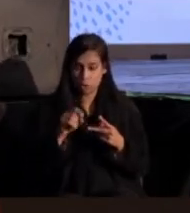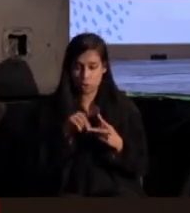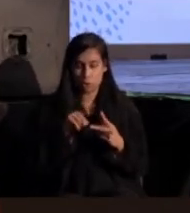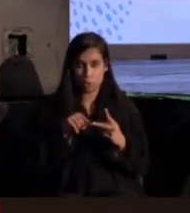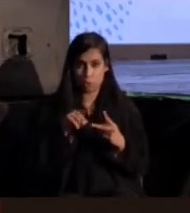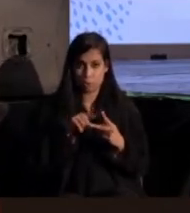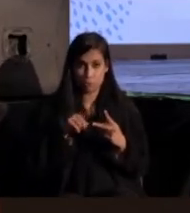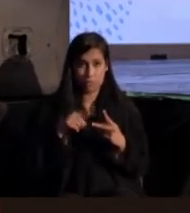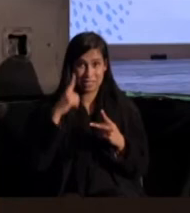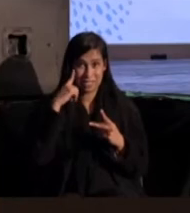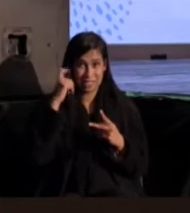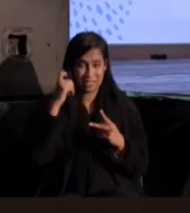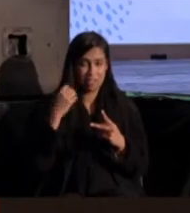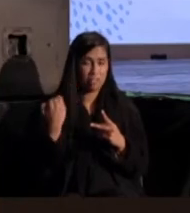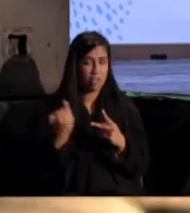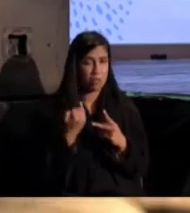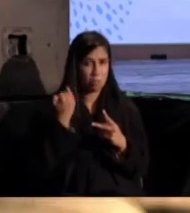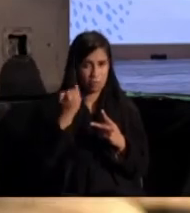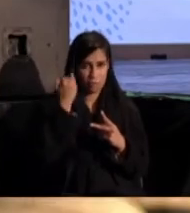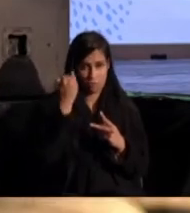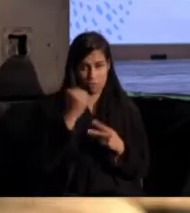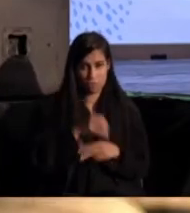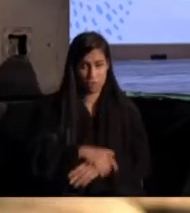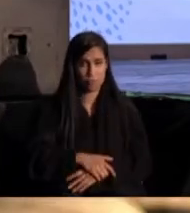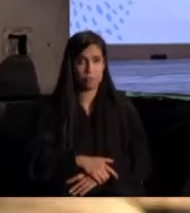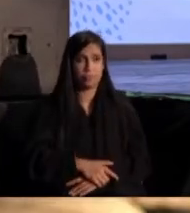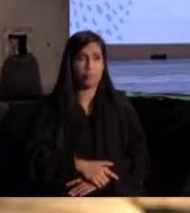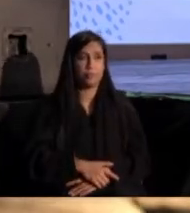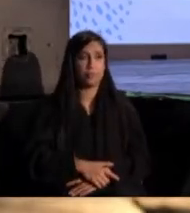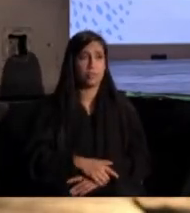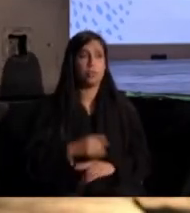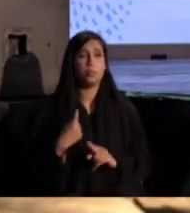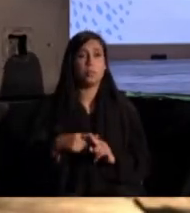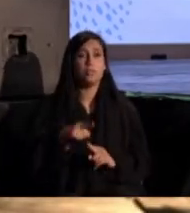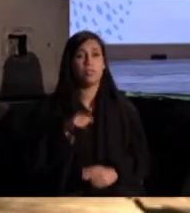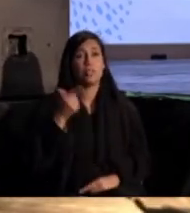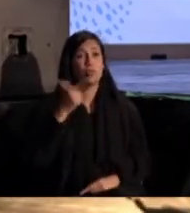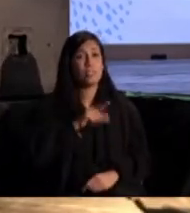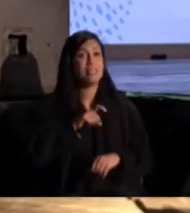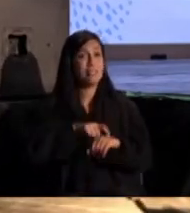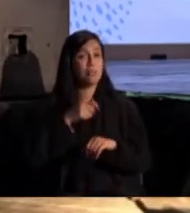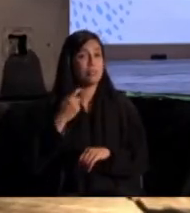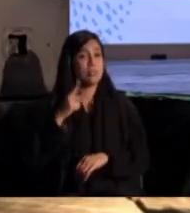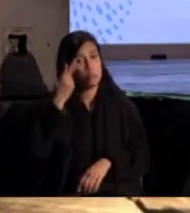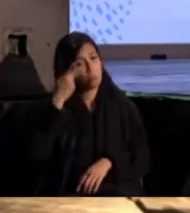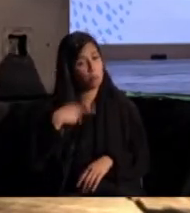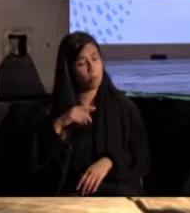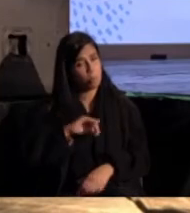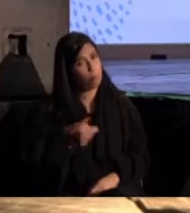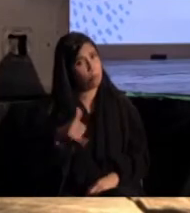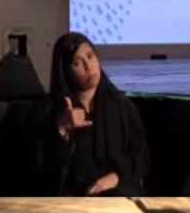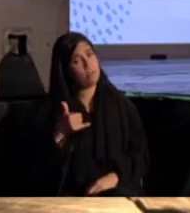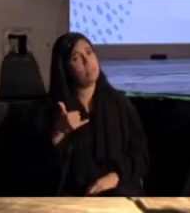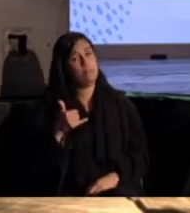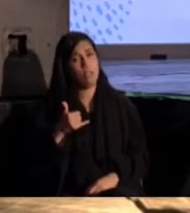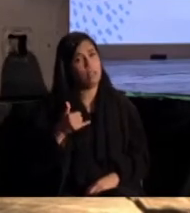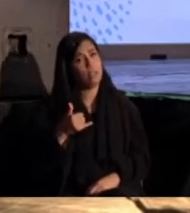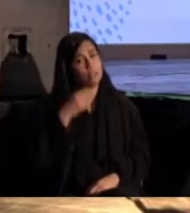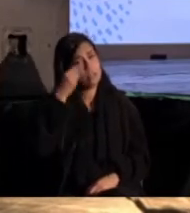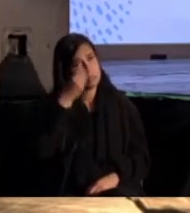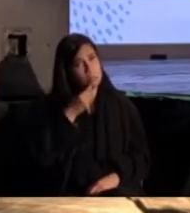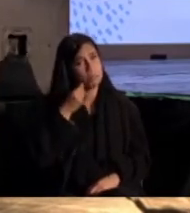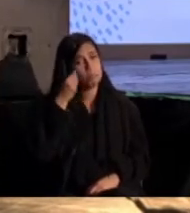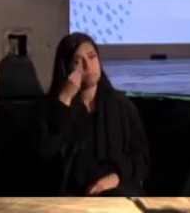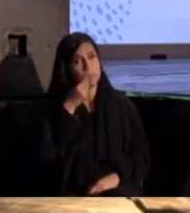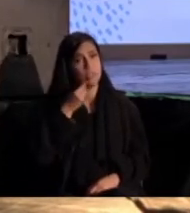para o autoconhecimento. E aí, se você não consegue ensalivar, né? Deglutir, né?